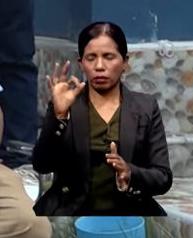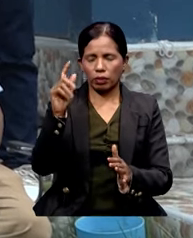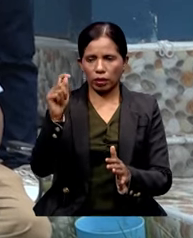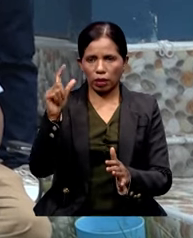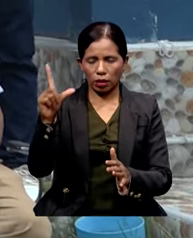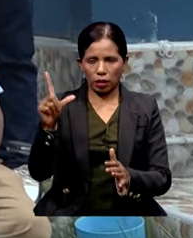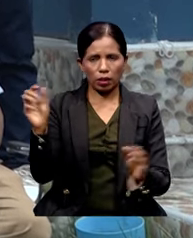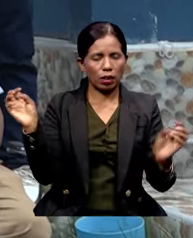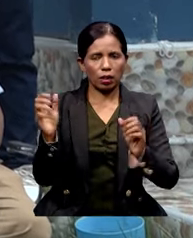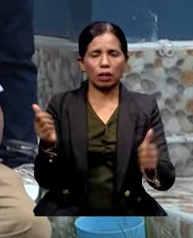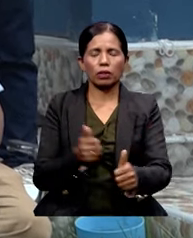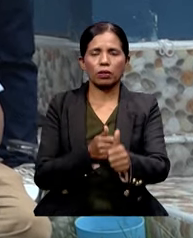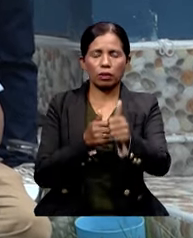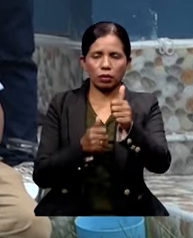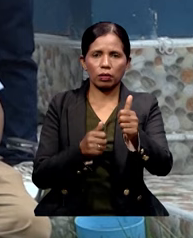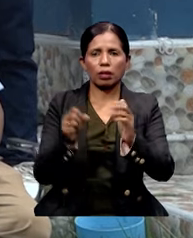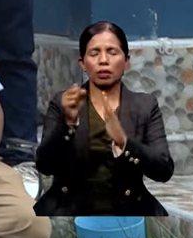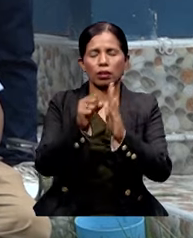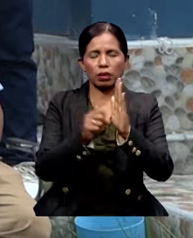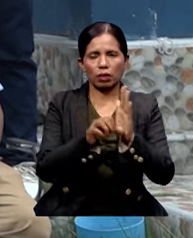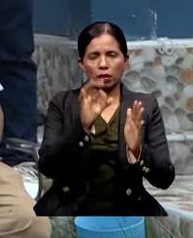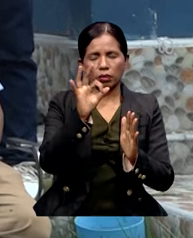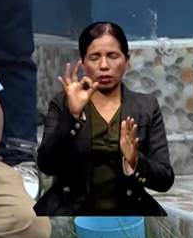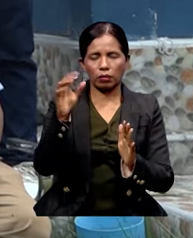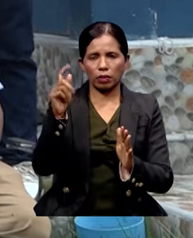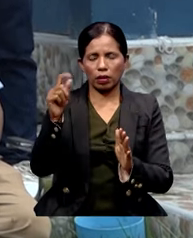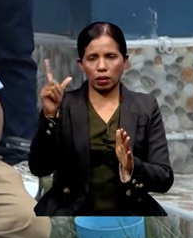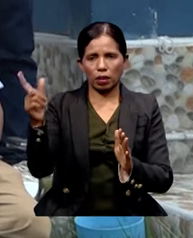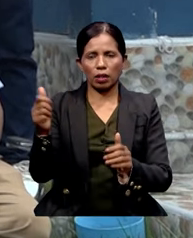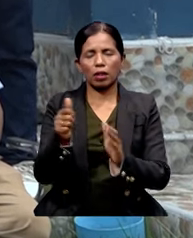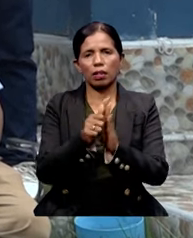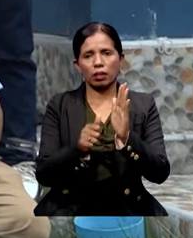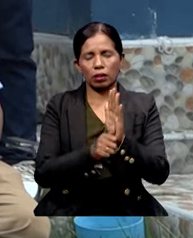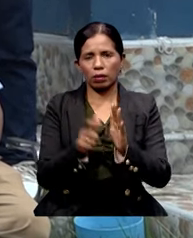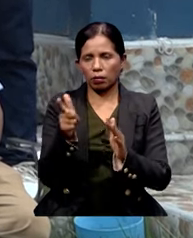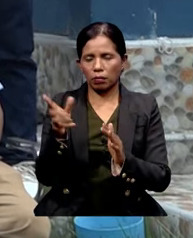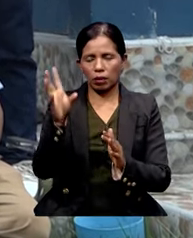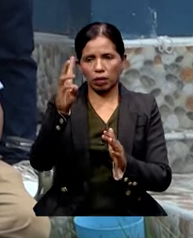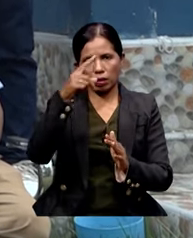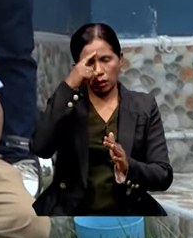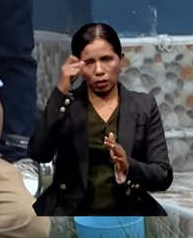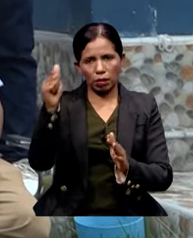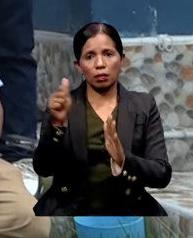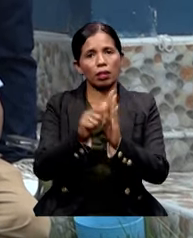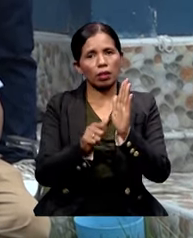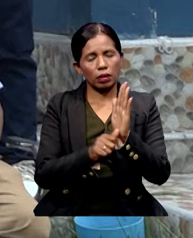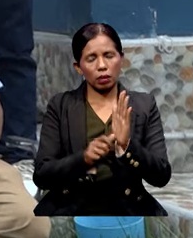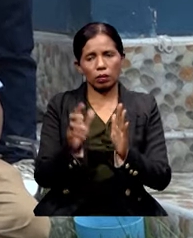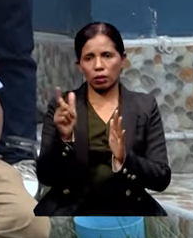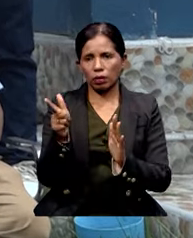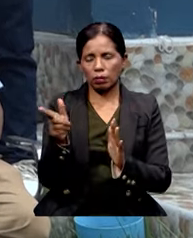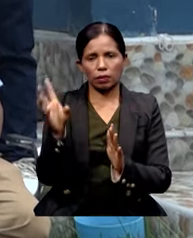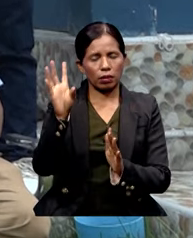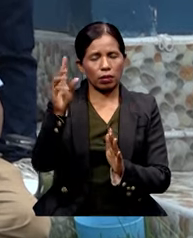latuir o estatuto FFTL artigo 26. Tamba e artigo 26, hatete